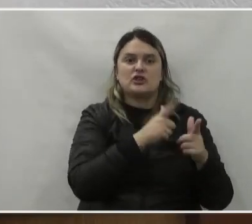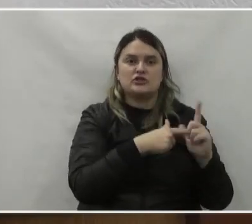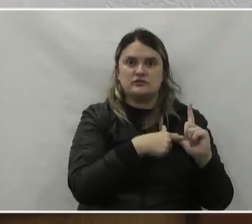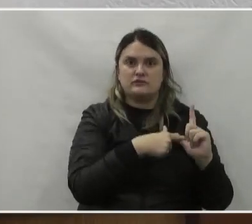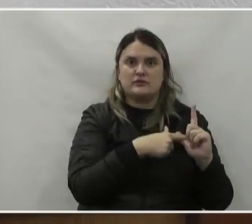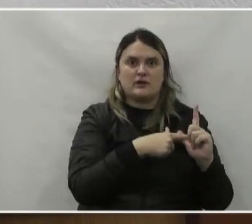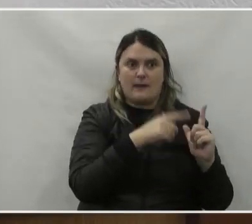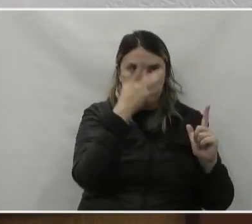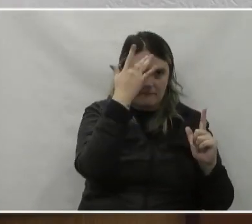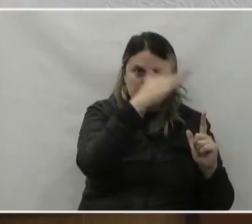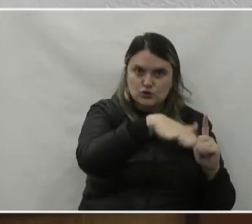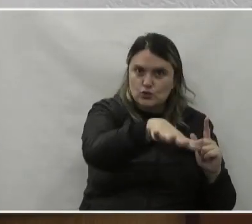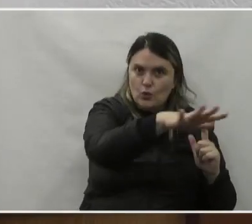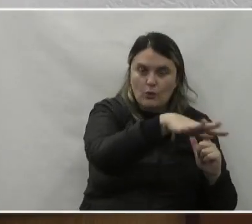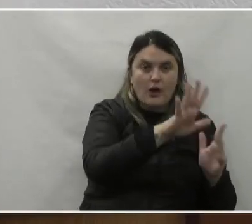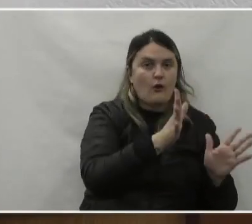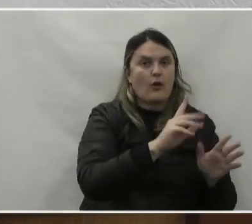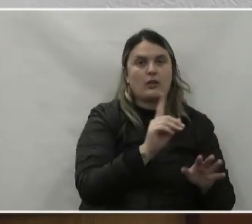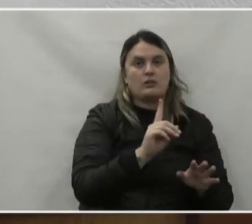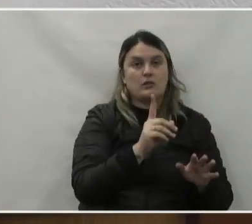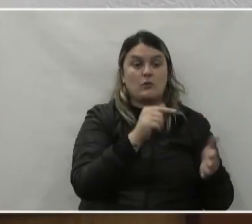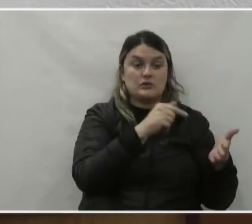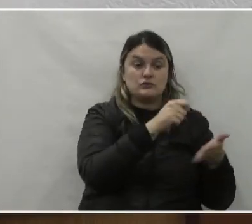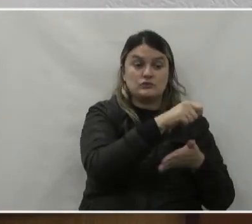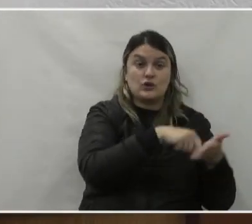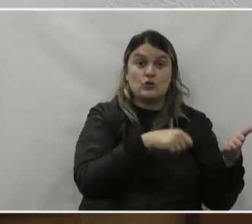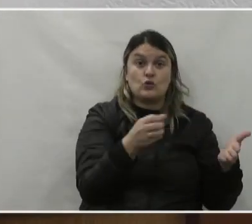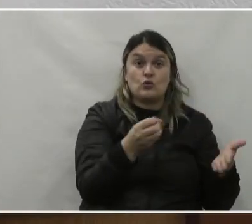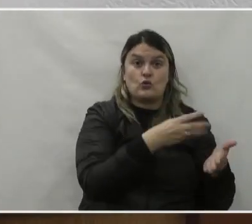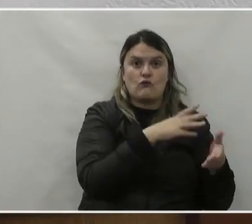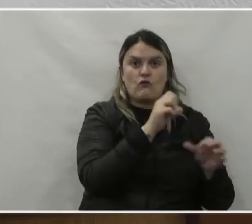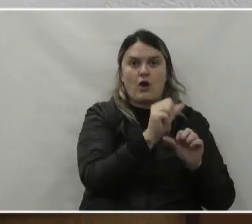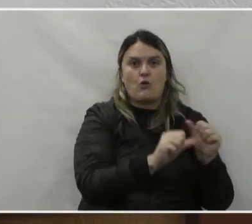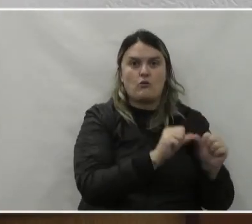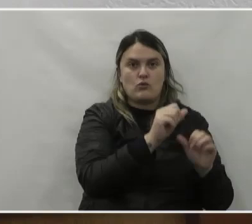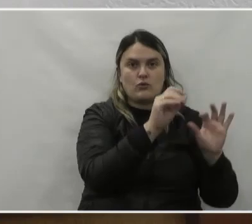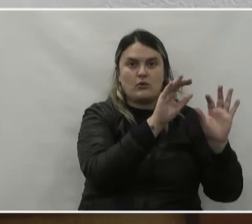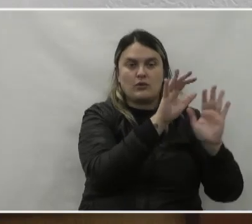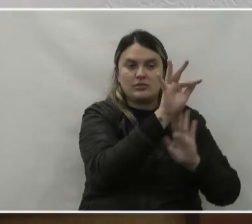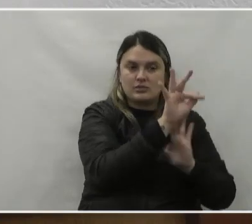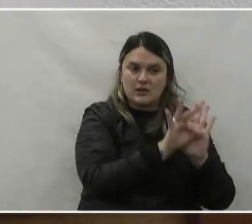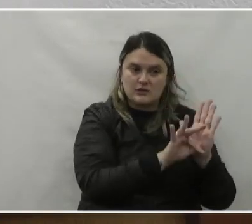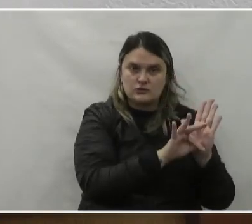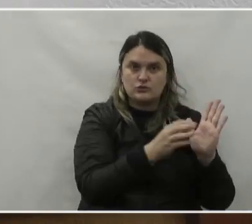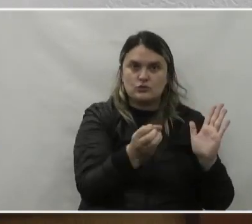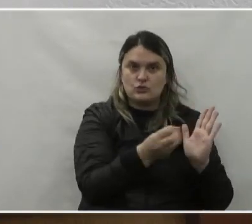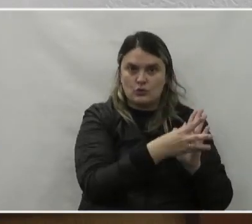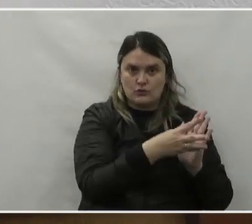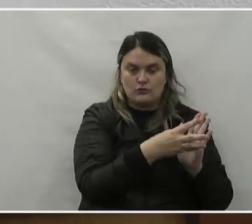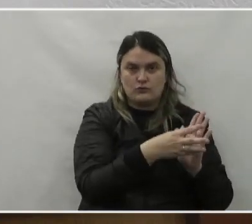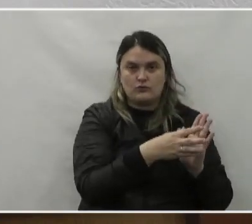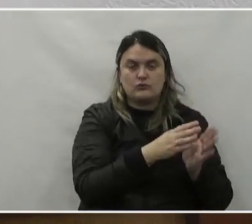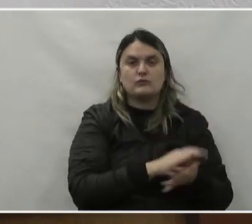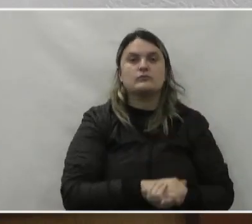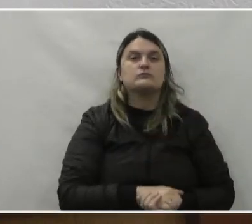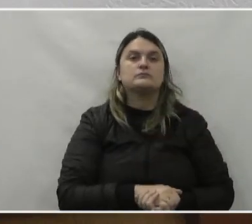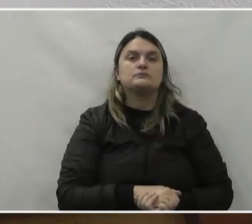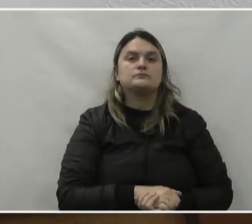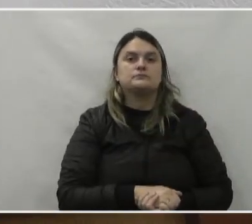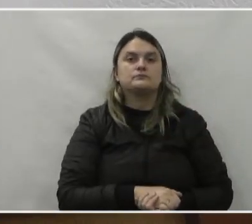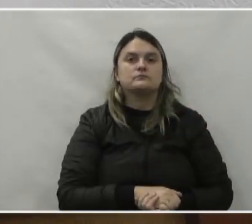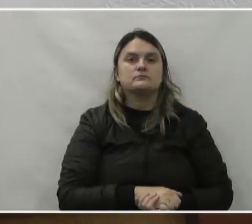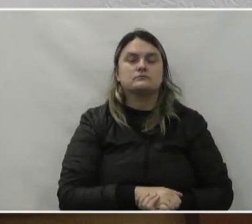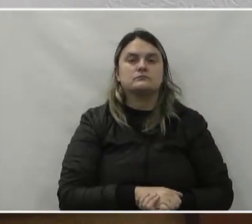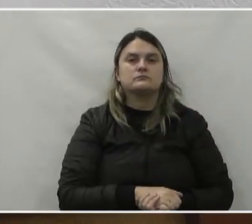né? Garantias de contrato que eram consideradas de forma irregular.